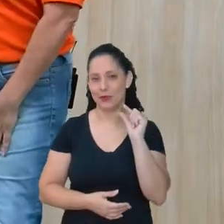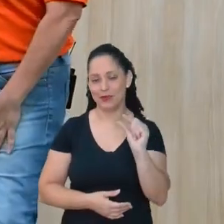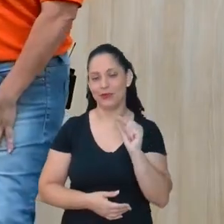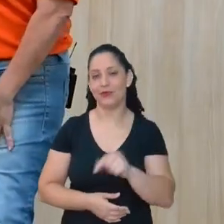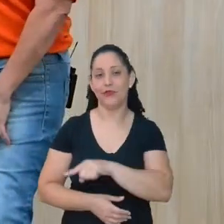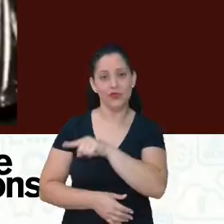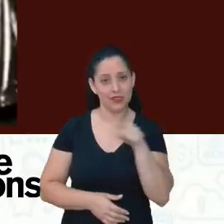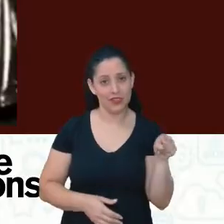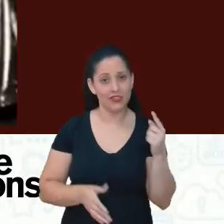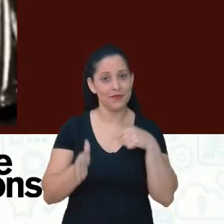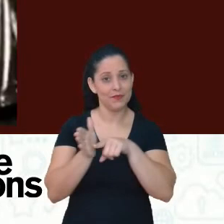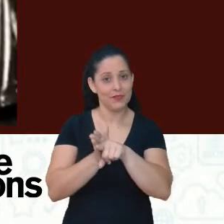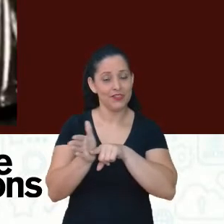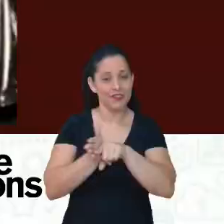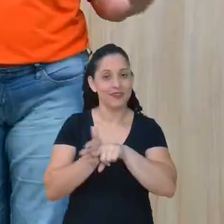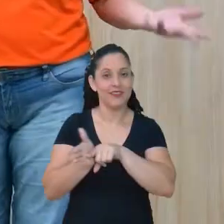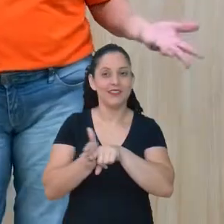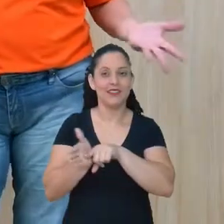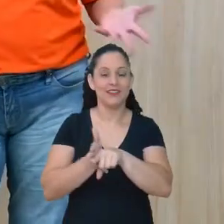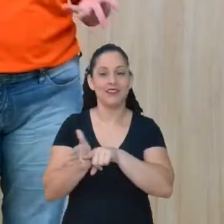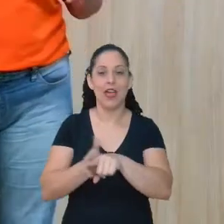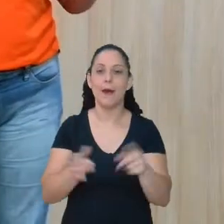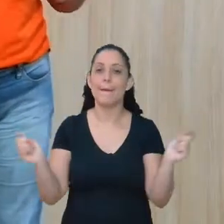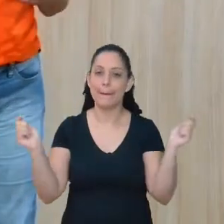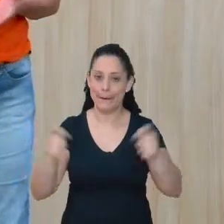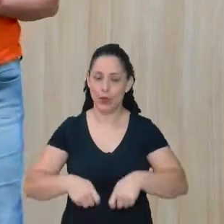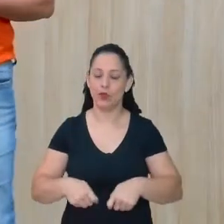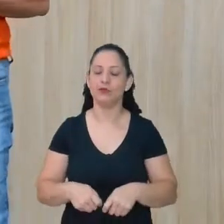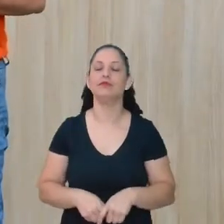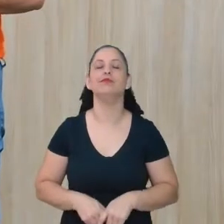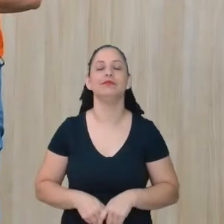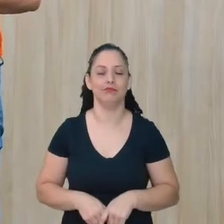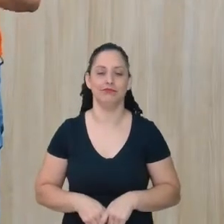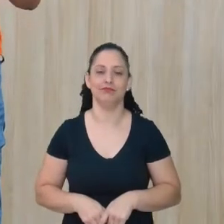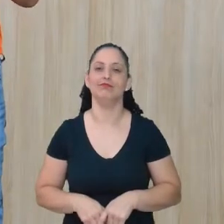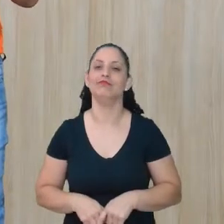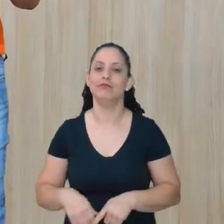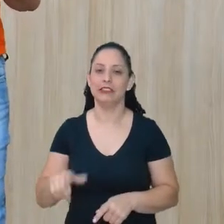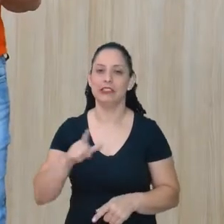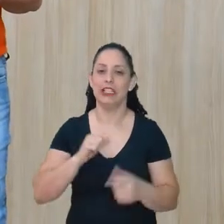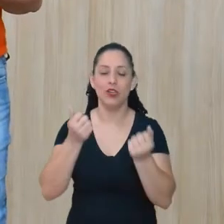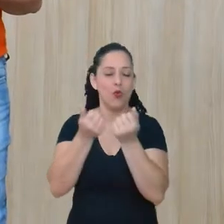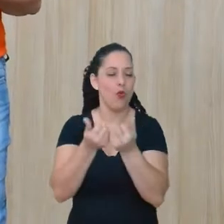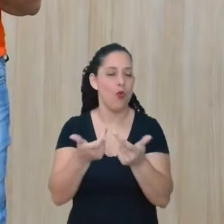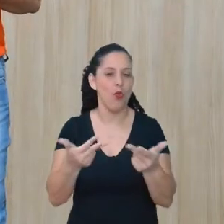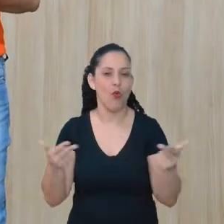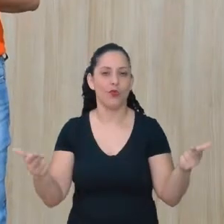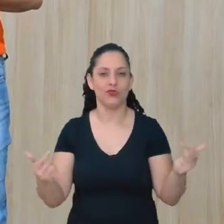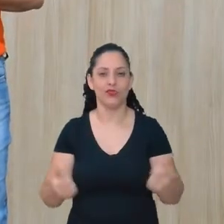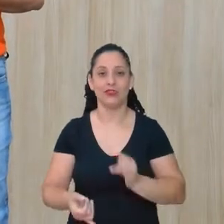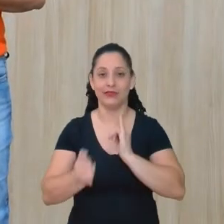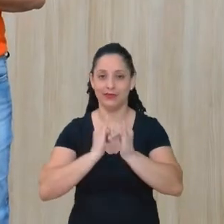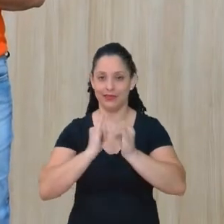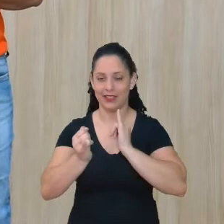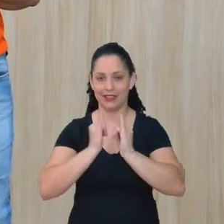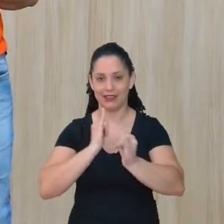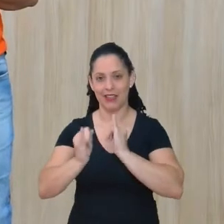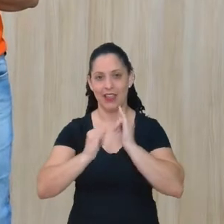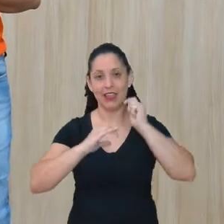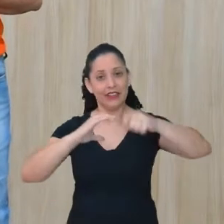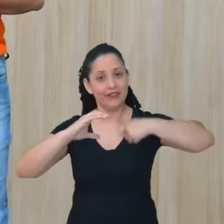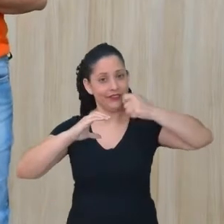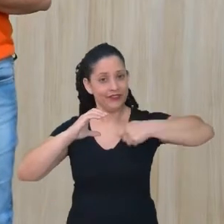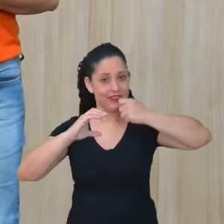podem procurar, né, Exatamente, vocês Vilma? podem pesquisar. Pesquisar. Tem muita coisa nas plataformas de vídeo,